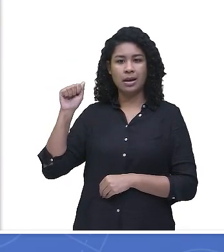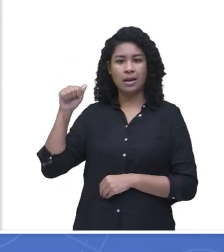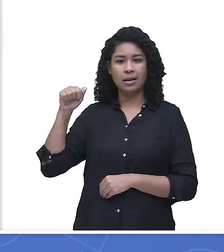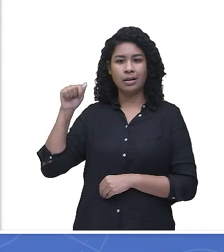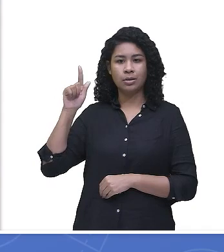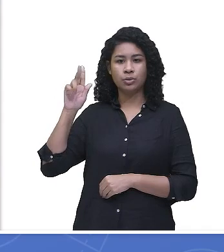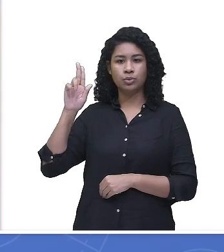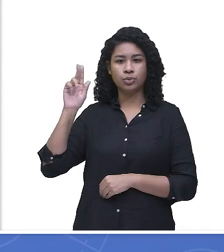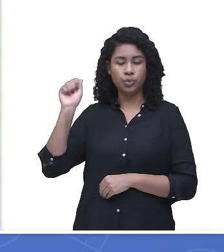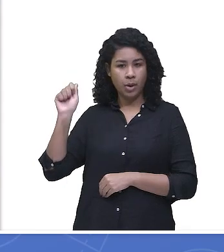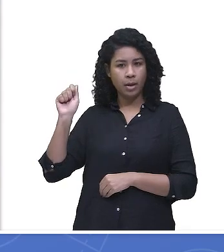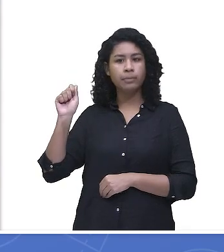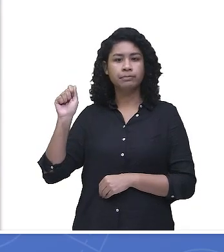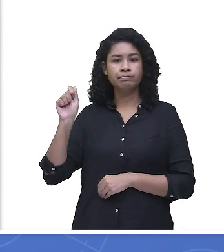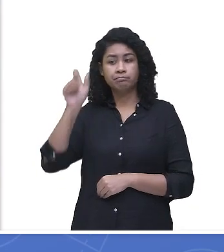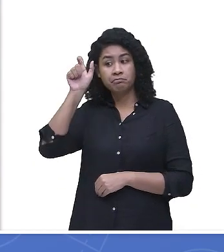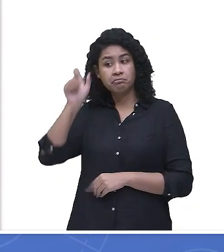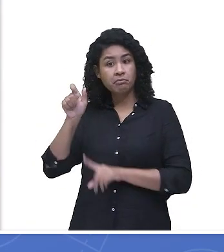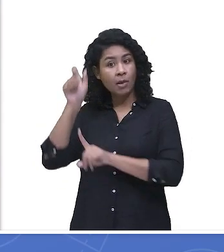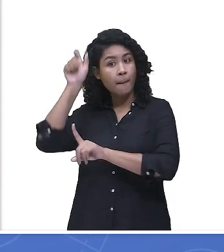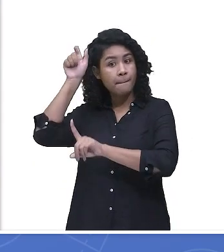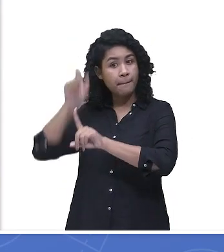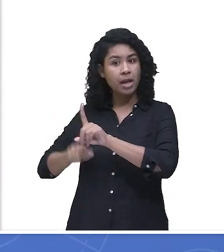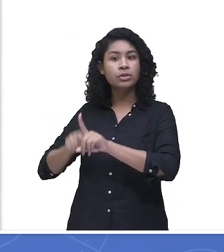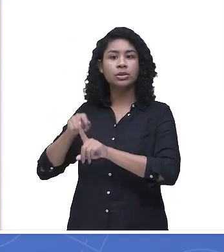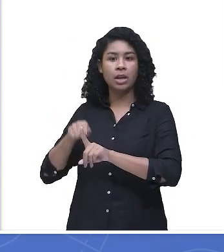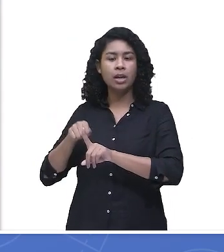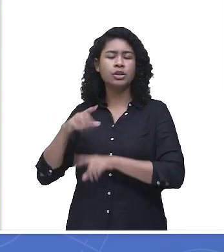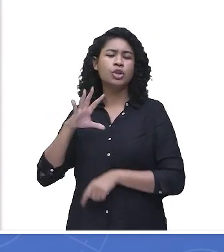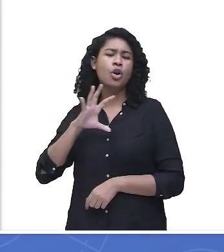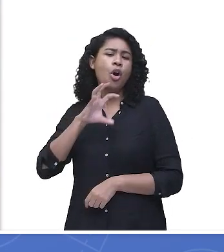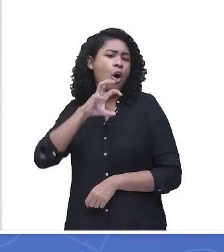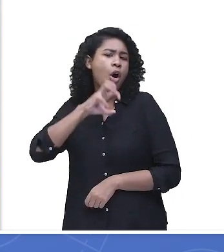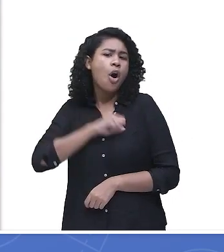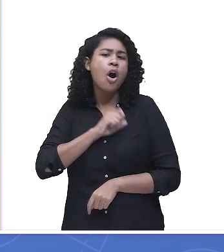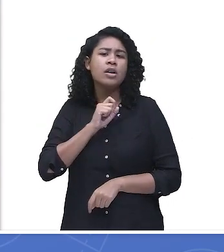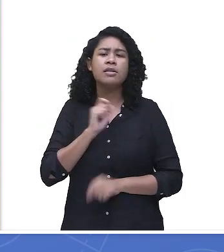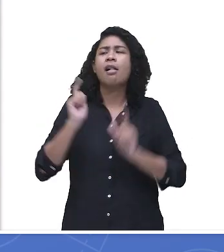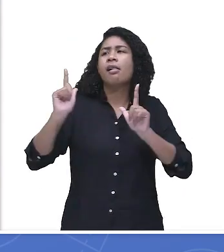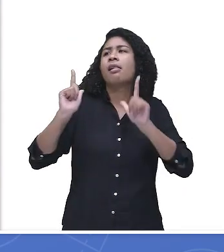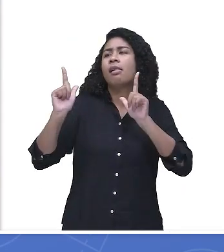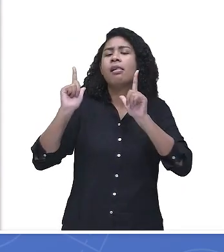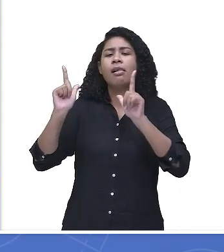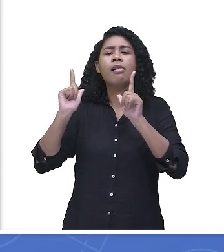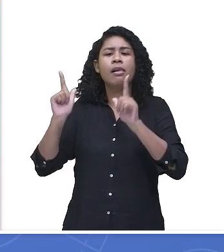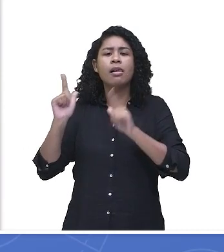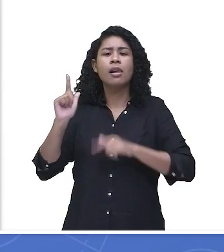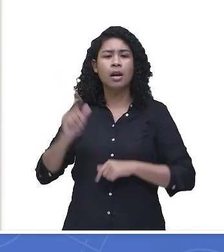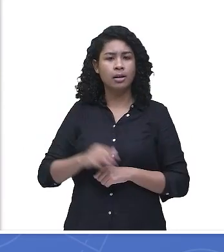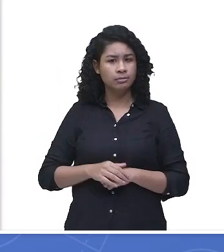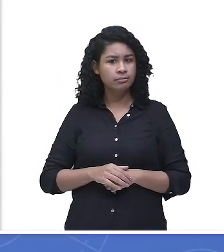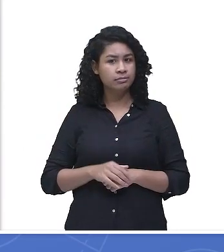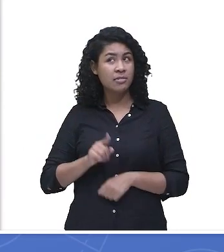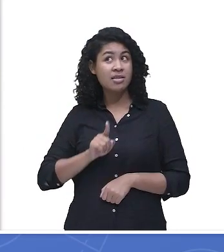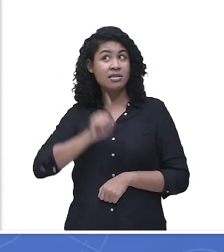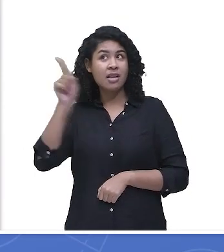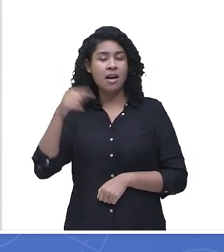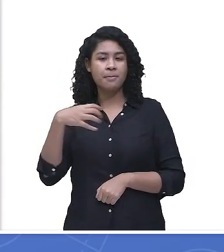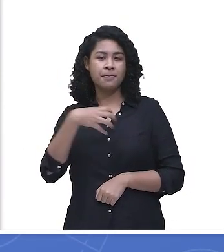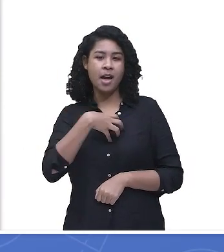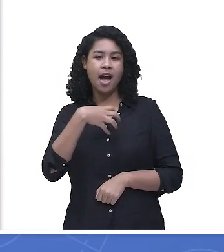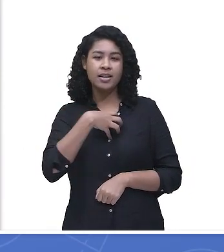Bahia, e dizem as más línguas, né, na obra que ele nunca colocou uma gota de água na boca. E no dia que